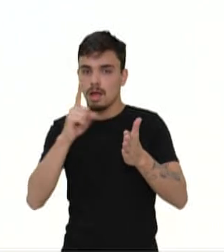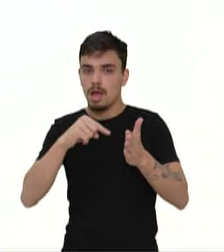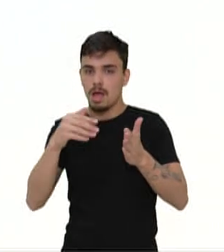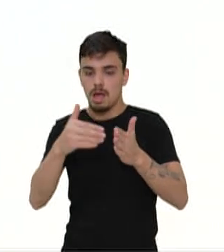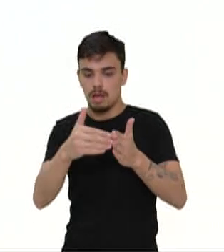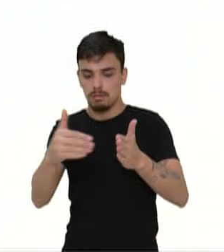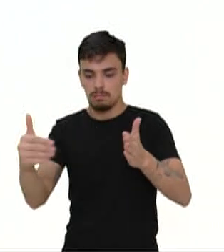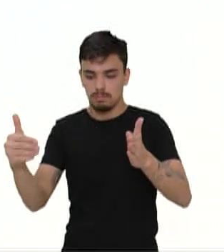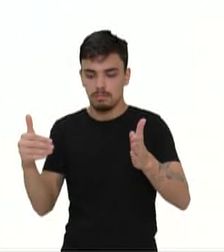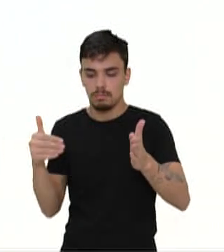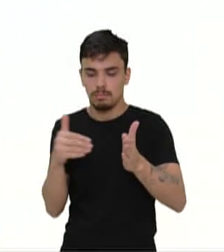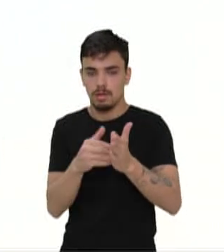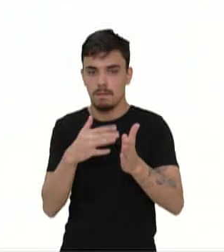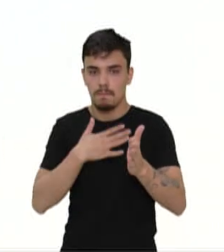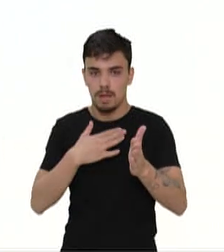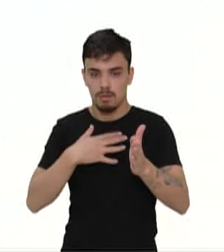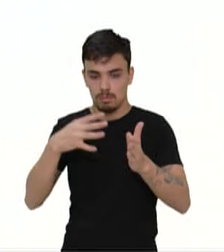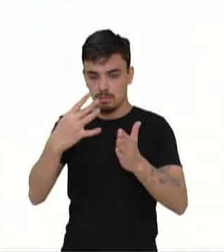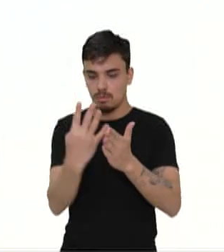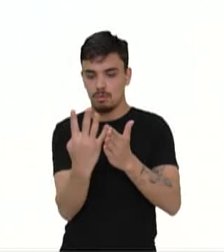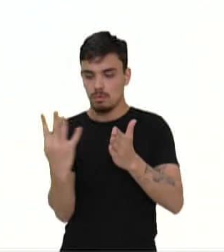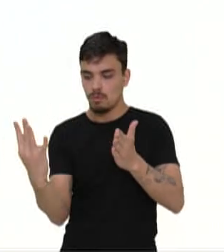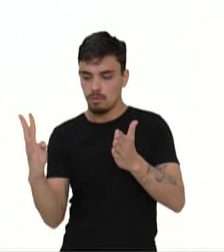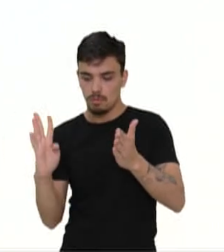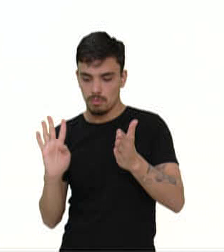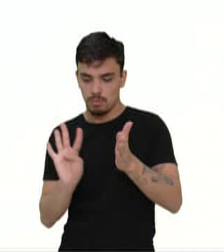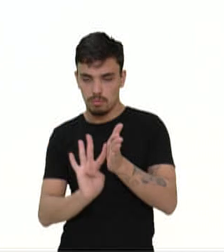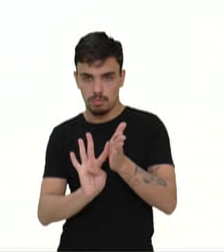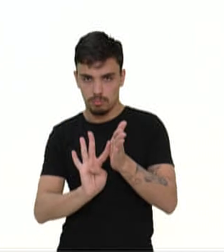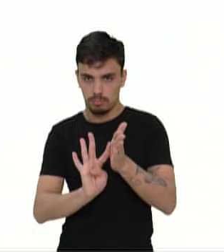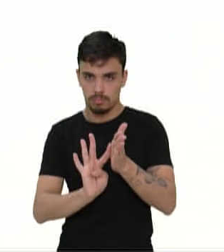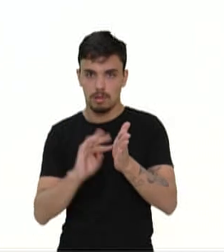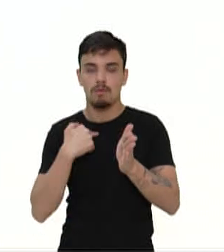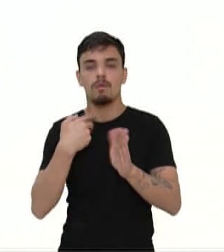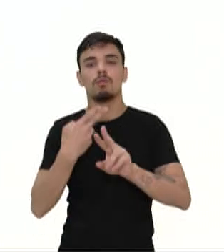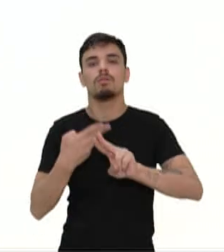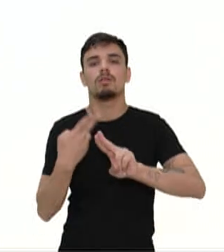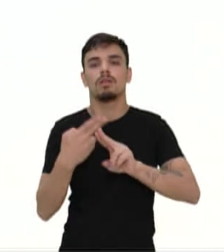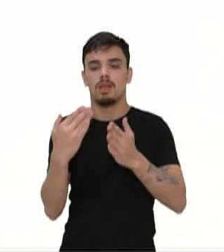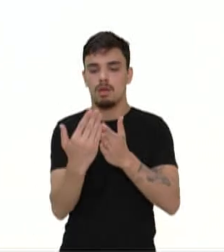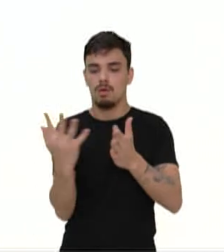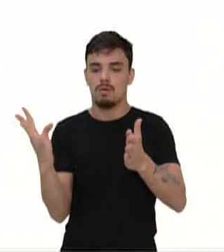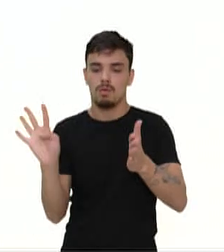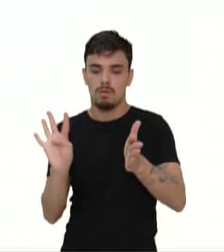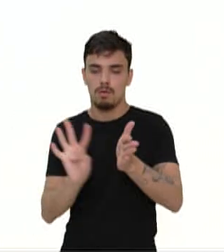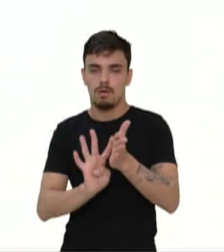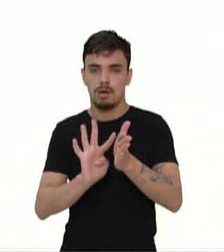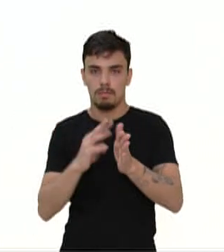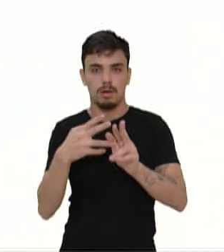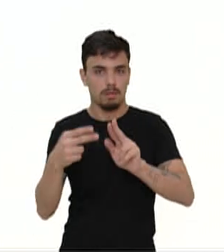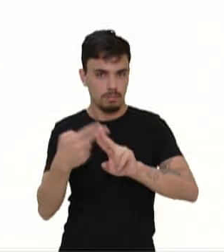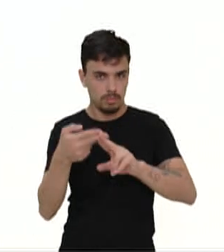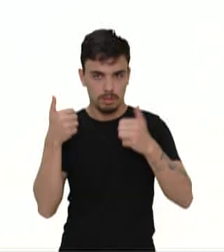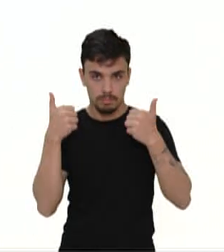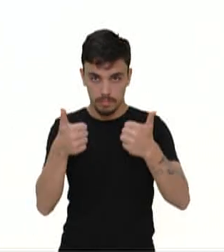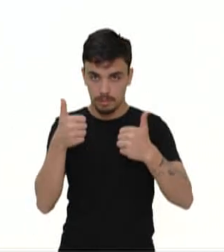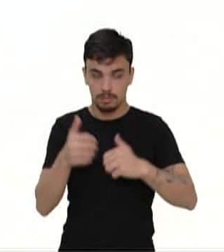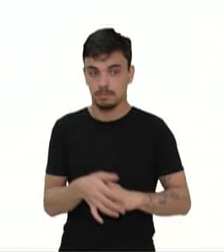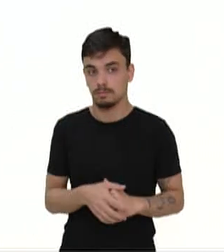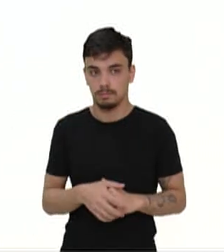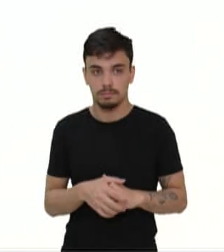lados do meu cercado, ok? Então, eu vou usar esse muro para montar aqui uma parte cercada,